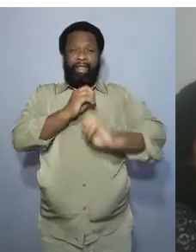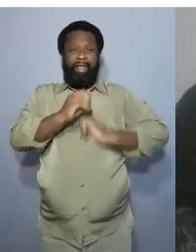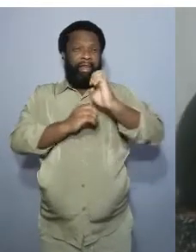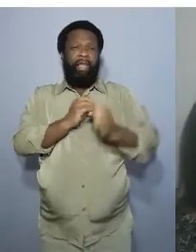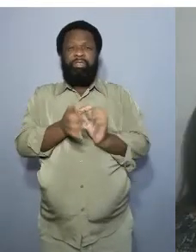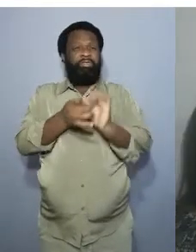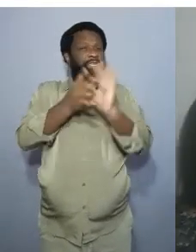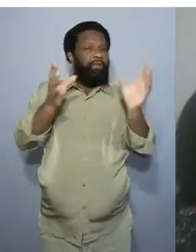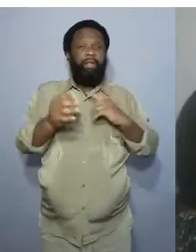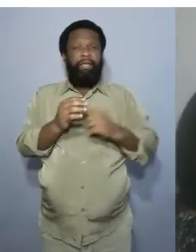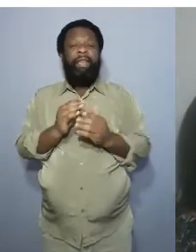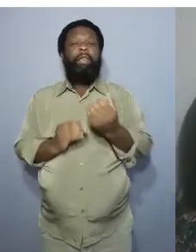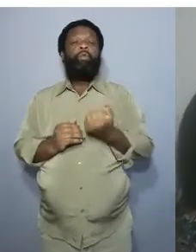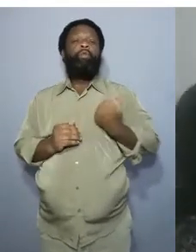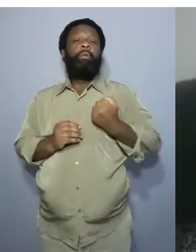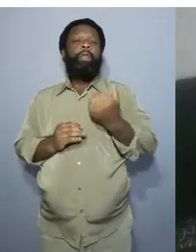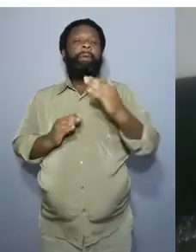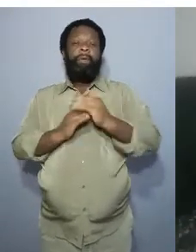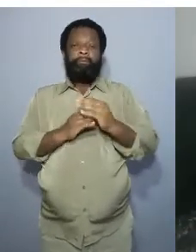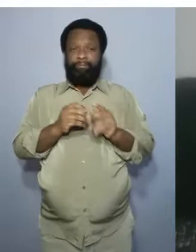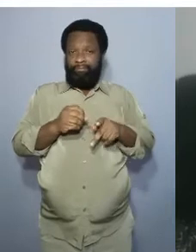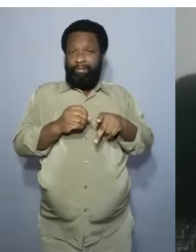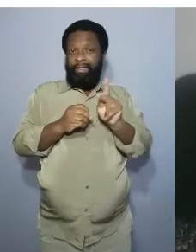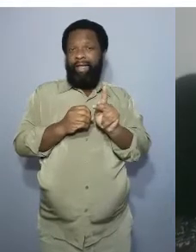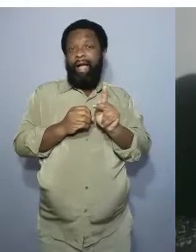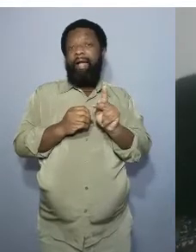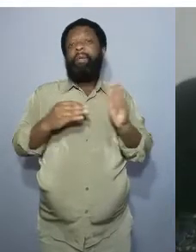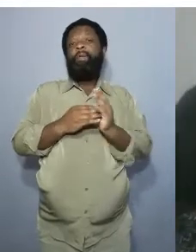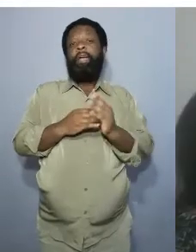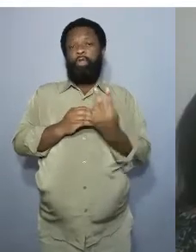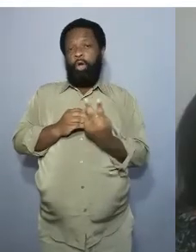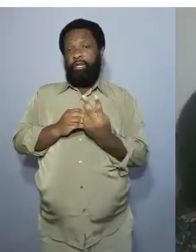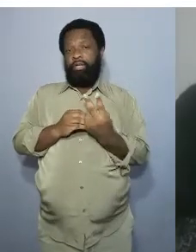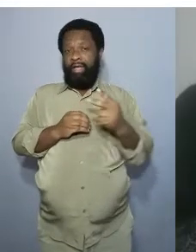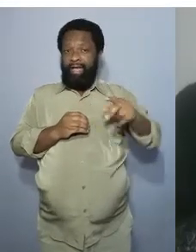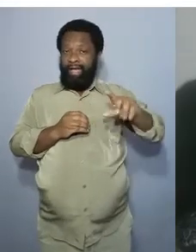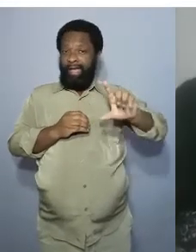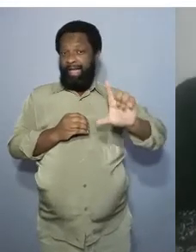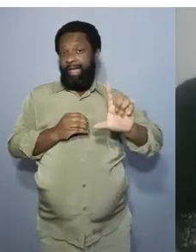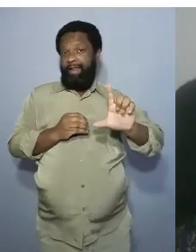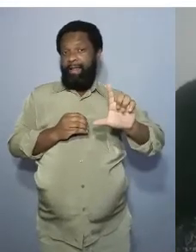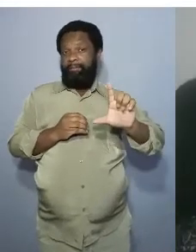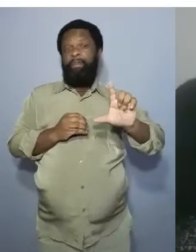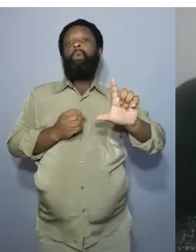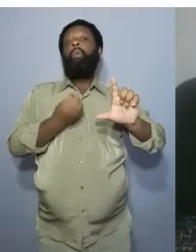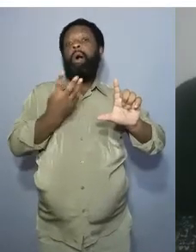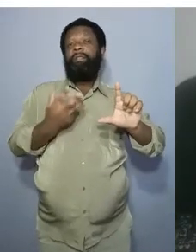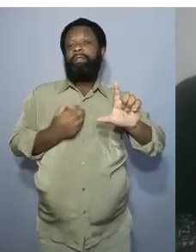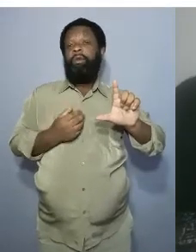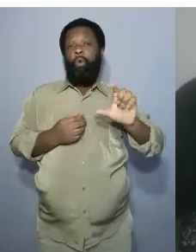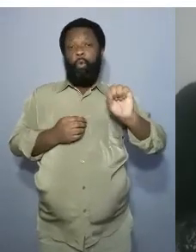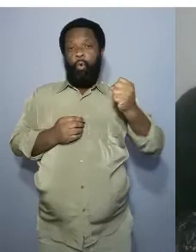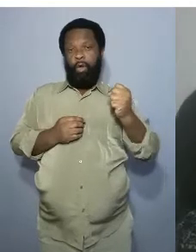que poderiam caber em cada uma dessas camadas. Então, na camada K caberiam no máximo 2 elétrons, na camada